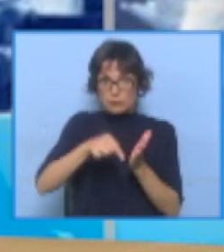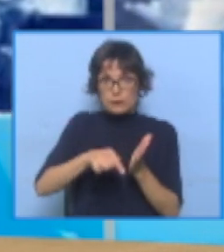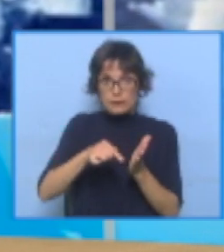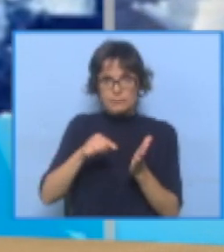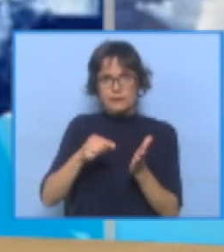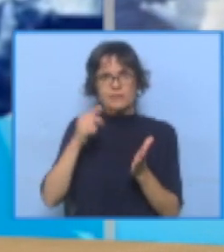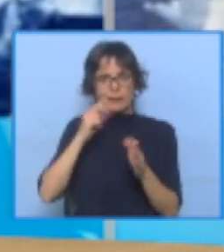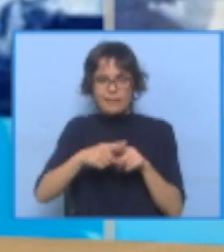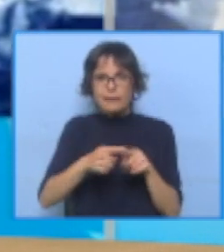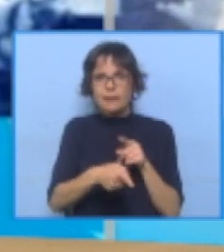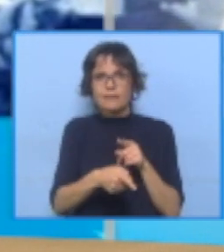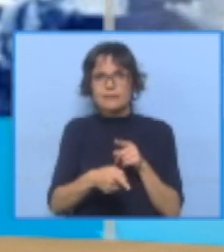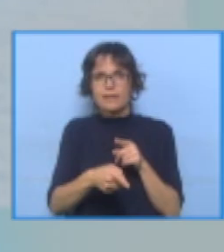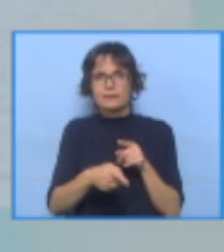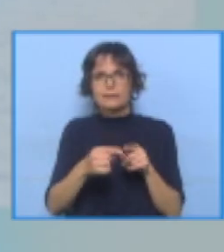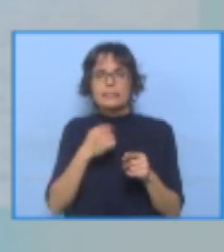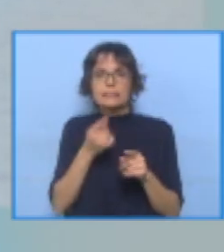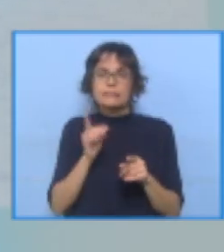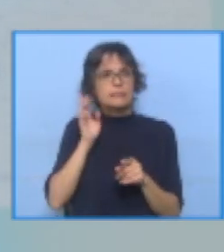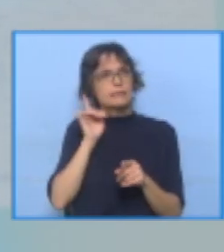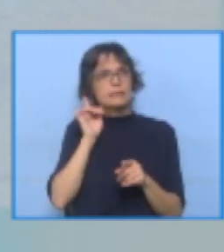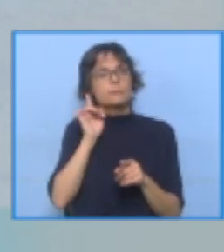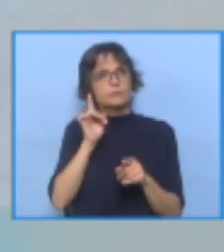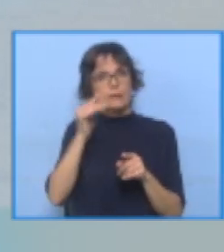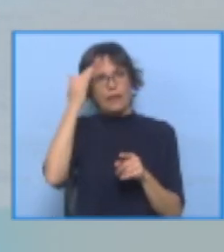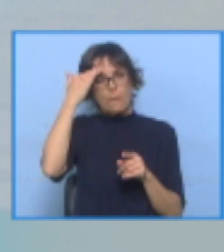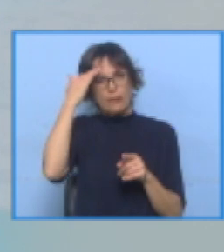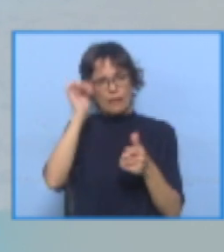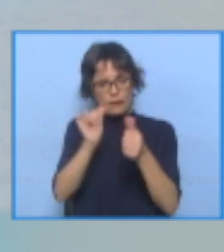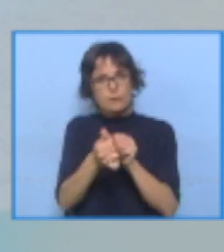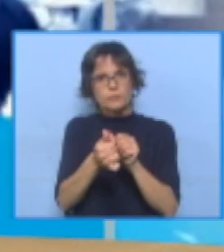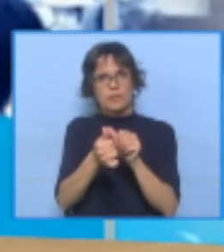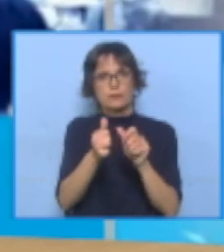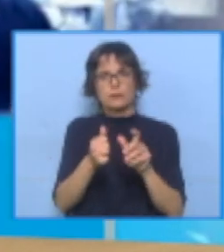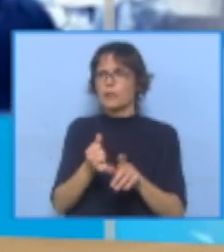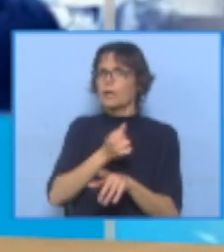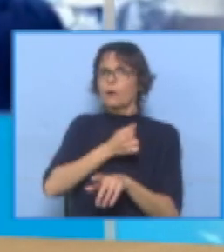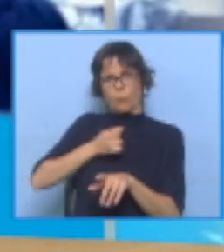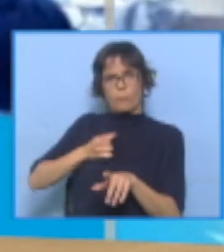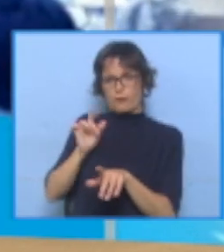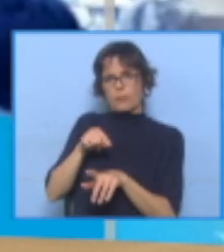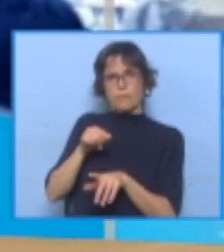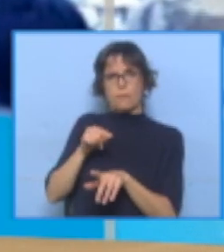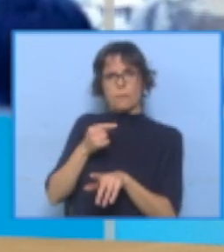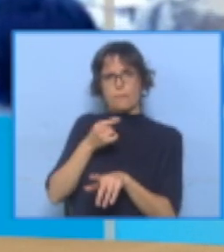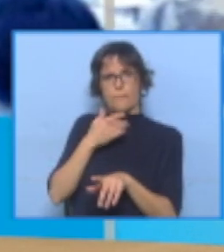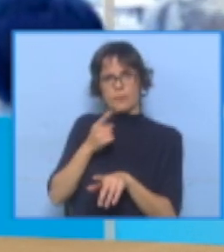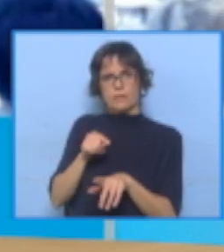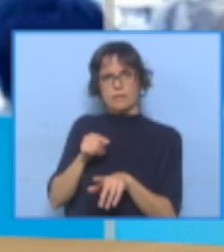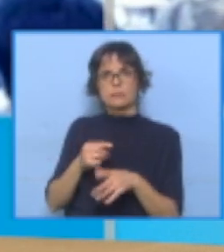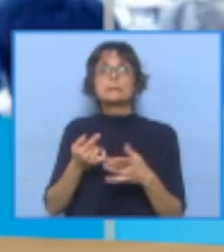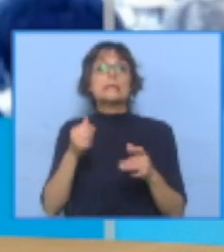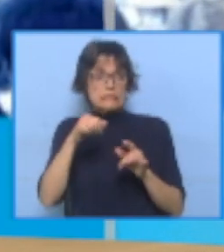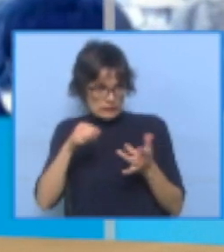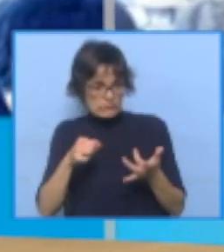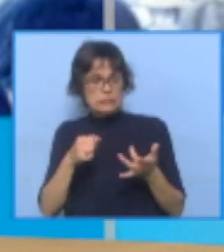de mentalidades. Por parte dos empresários, das lideranças e dos colaboradores? Dos trabalhadores, dos próprios trabalhadores, de parte dos próprios colegas, que